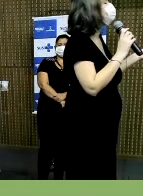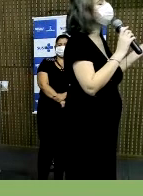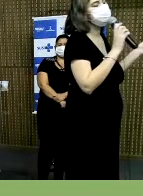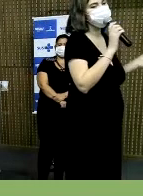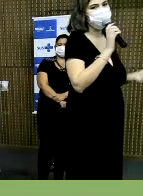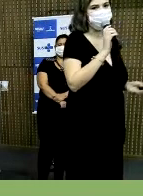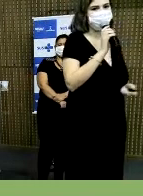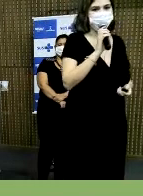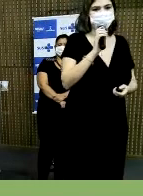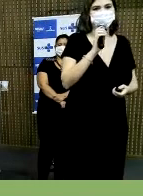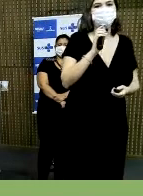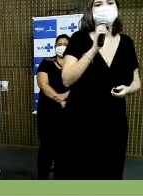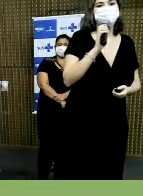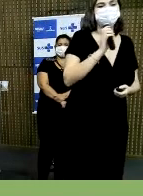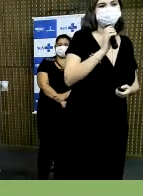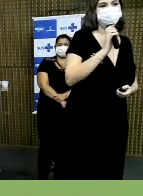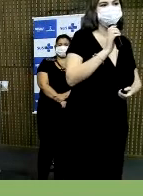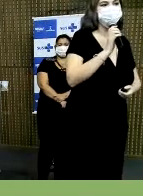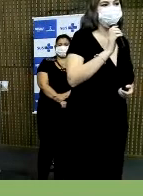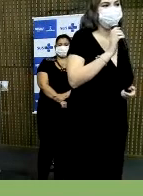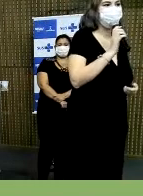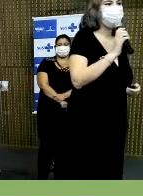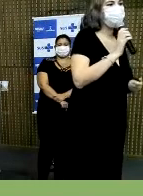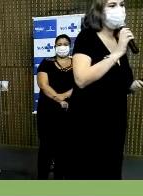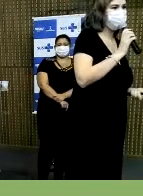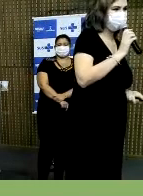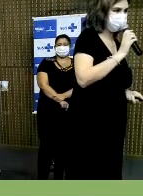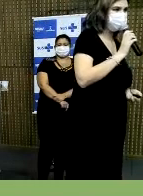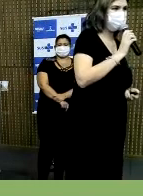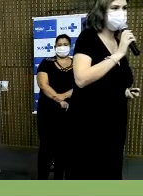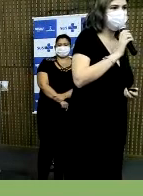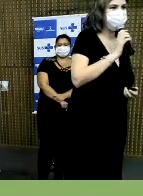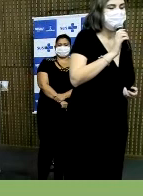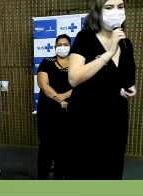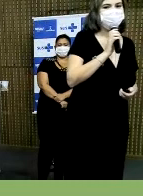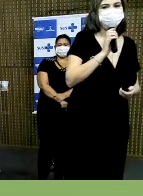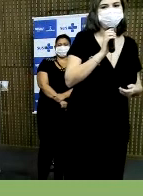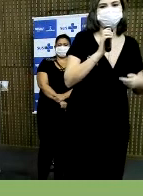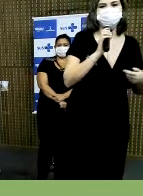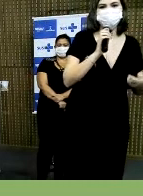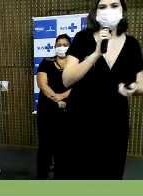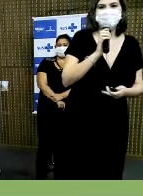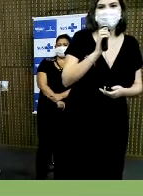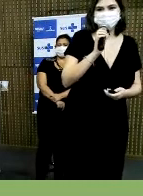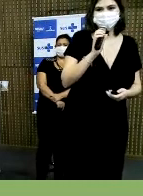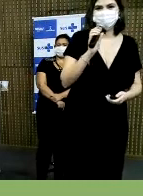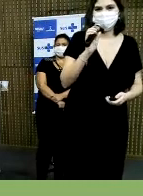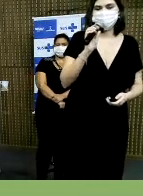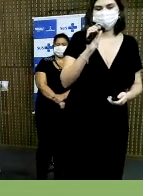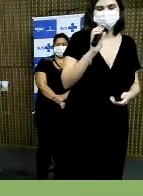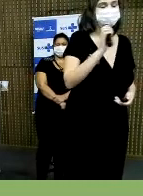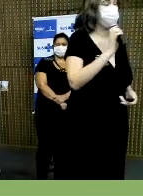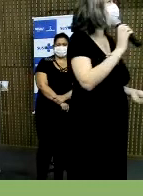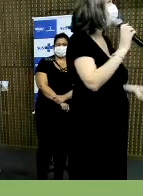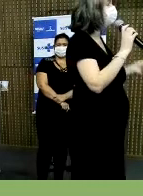às visitas, o acompanhamento, nós tivemos um número elevado de atestados em relação dos nossos agentes